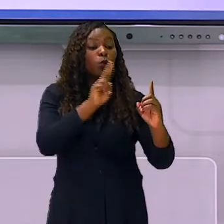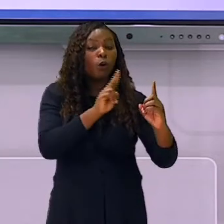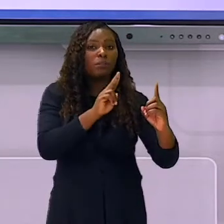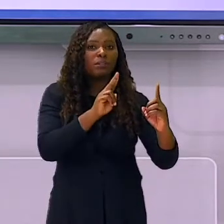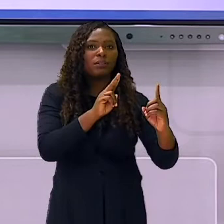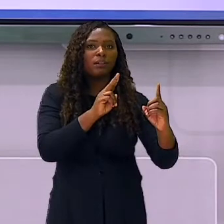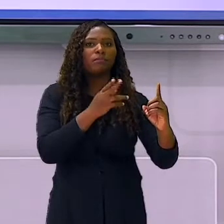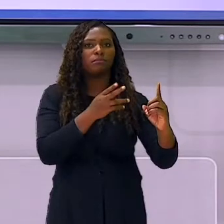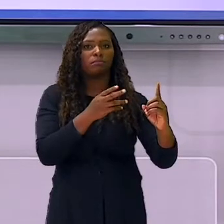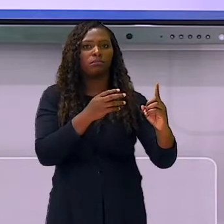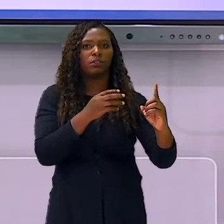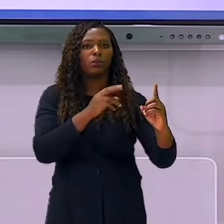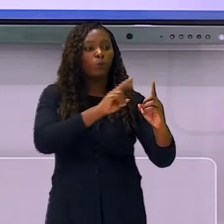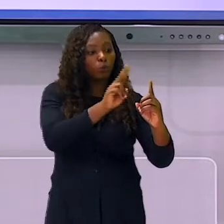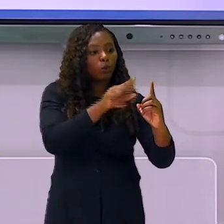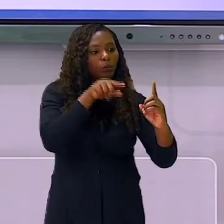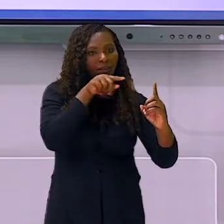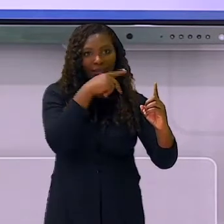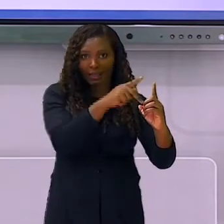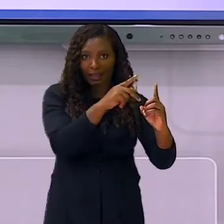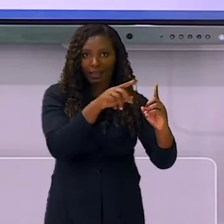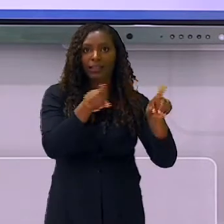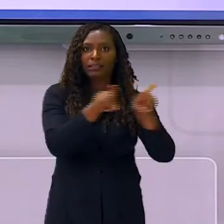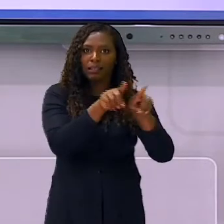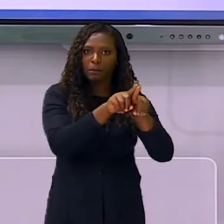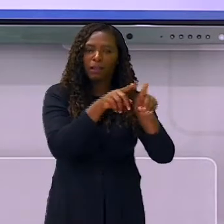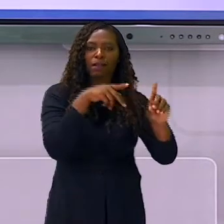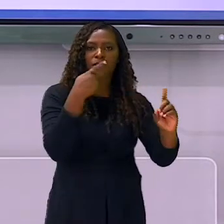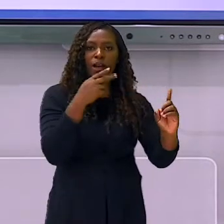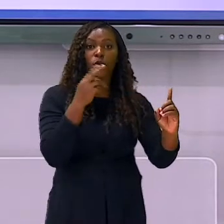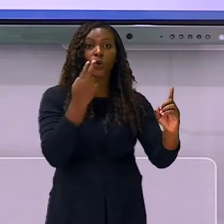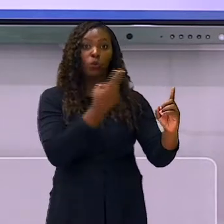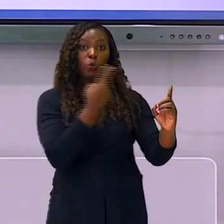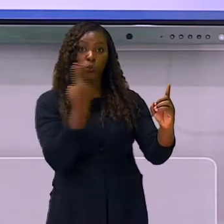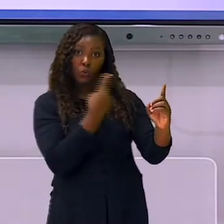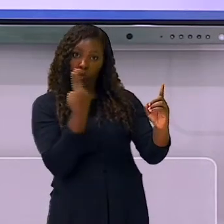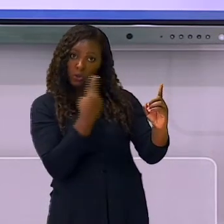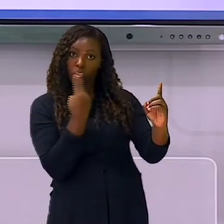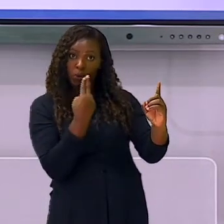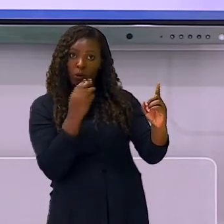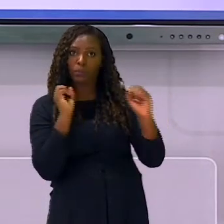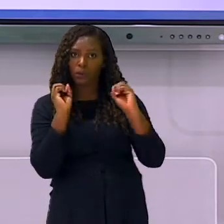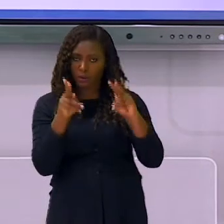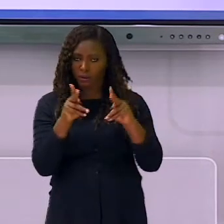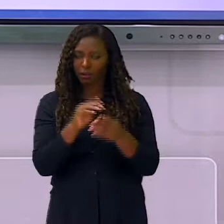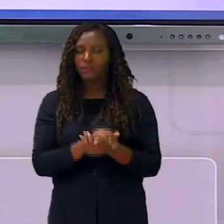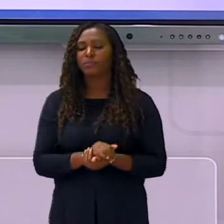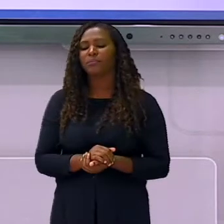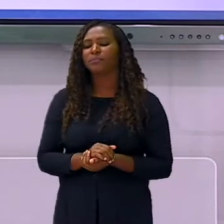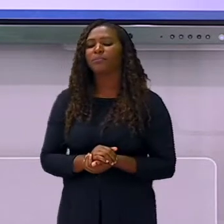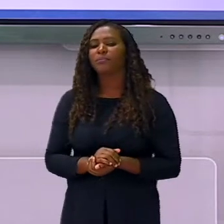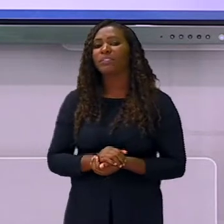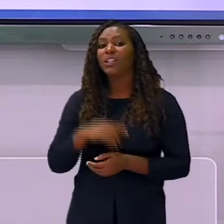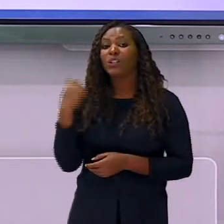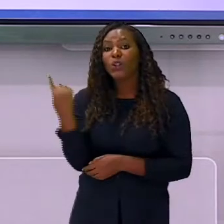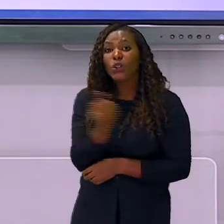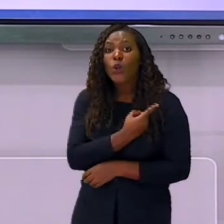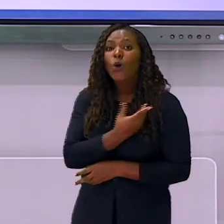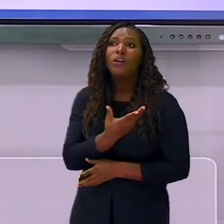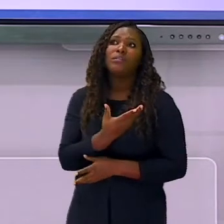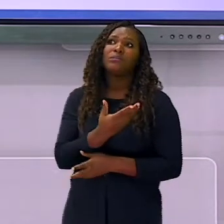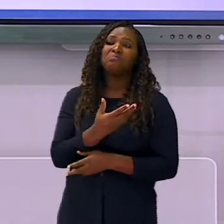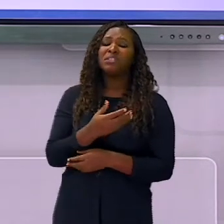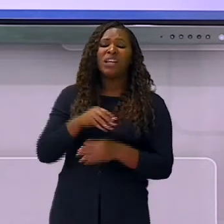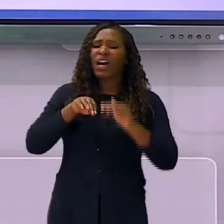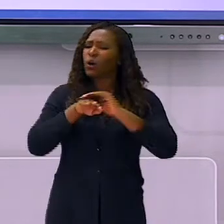cegueira entendeu que está falando com ele. Nós, que enxergamos, estamos muito acostumados a ter a